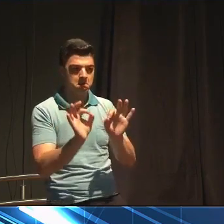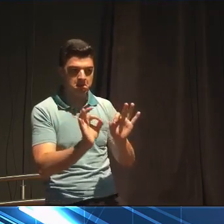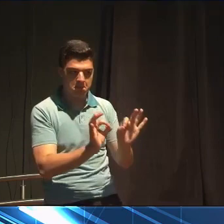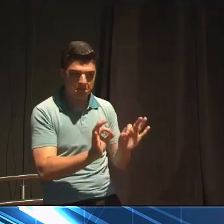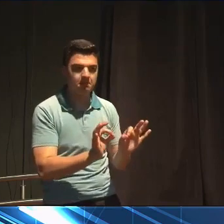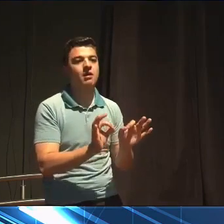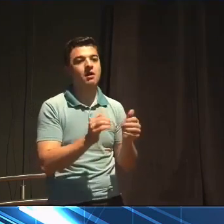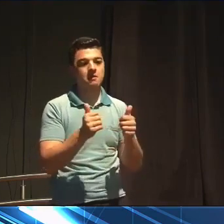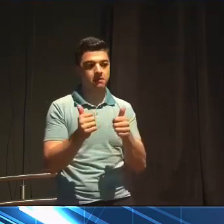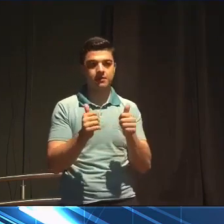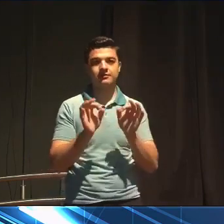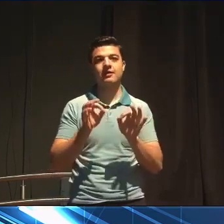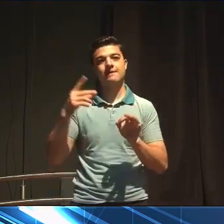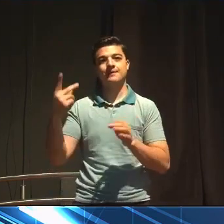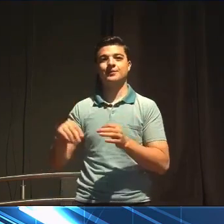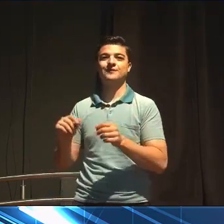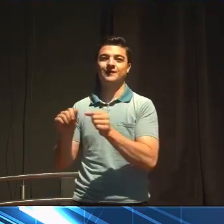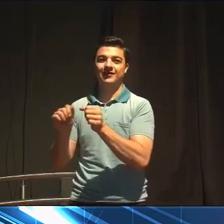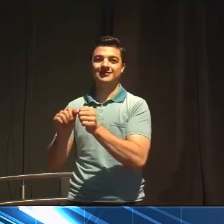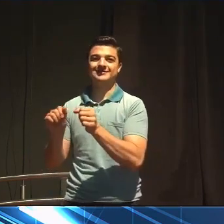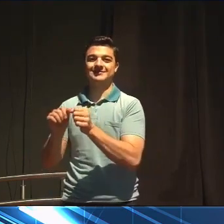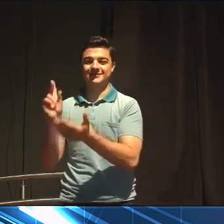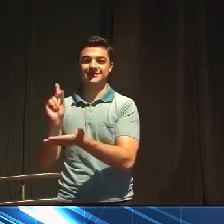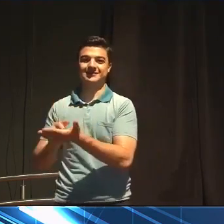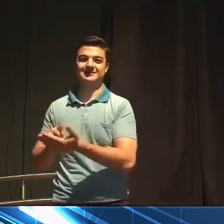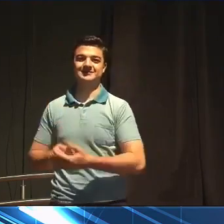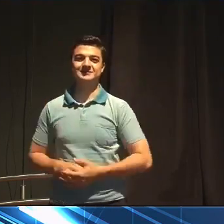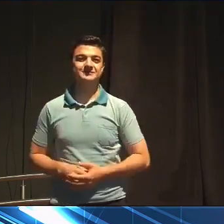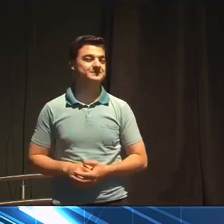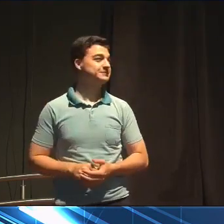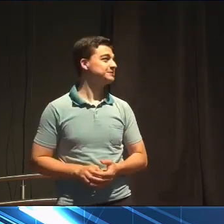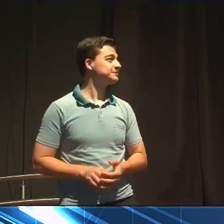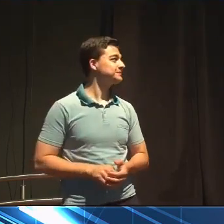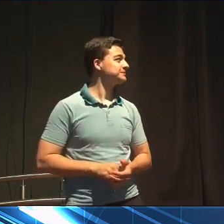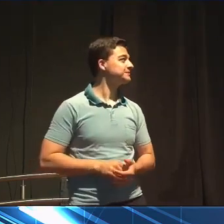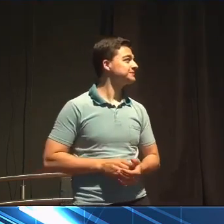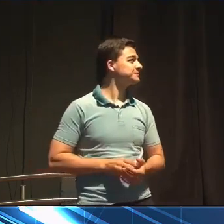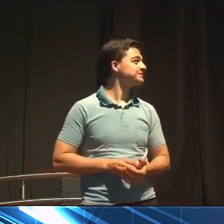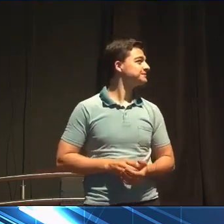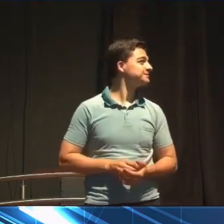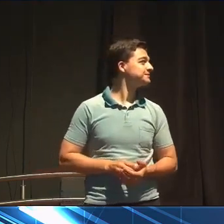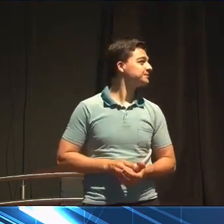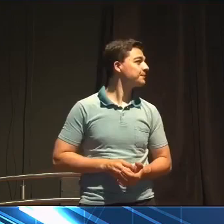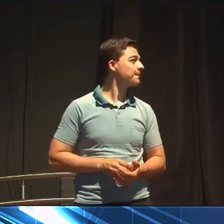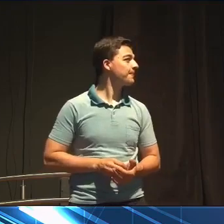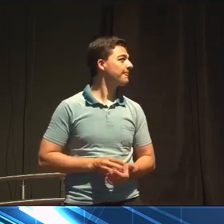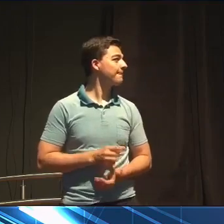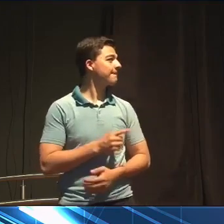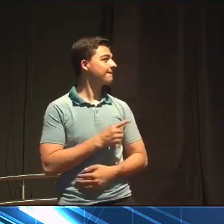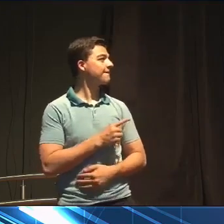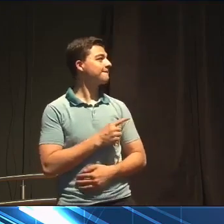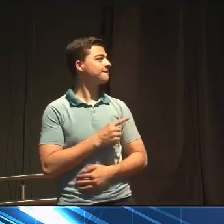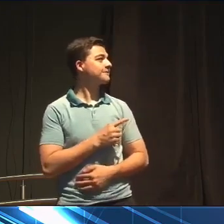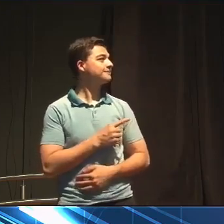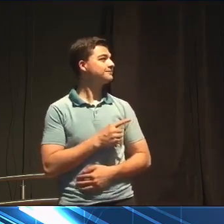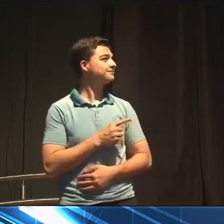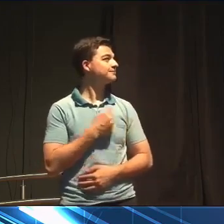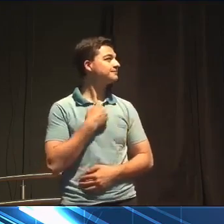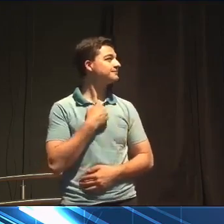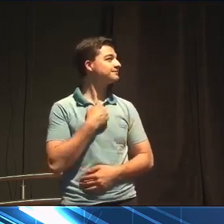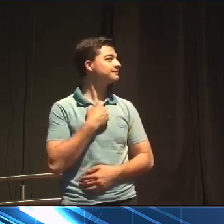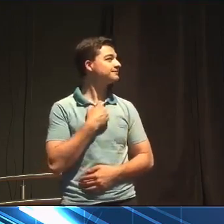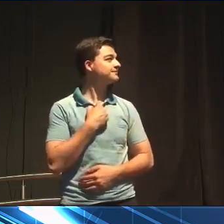uma plataforma da NVIDIA para cidades inteligentes chamada Metrópolis, a gente consegue integrar tudo isso e ainda validar e